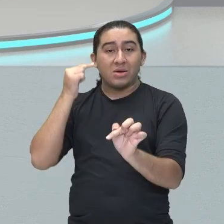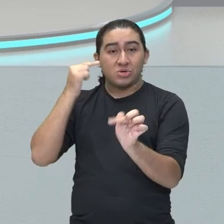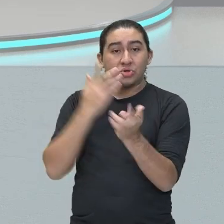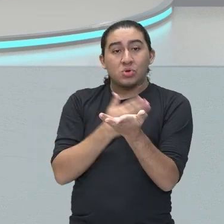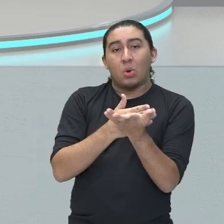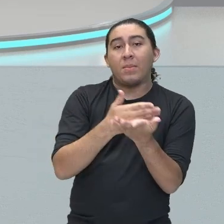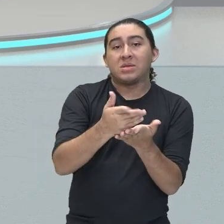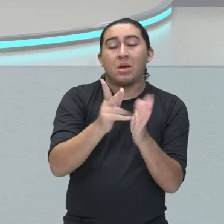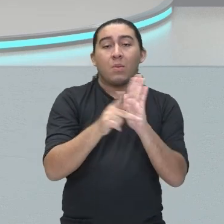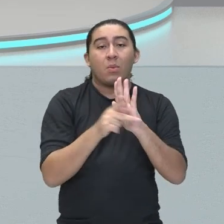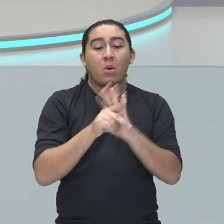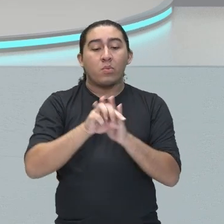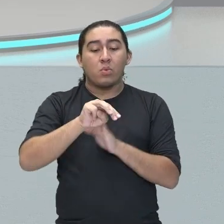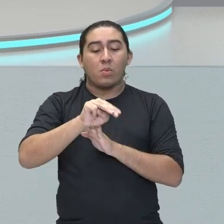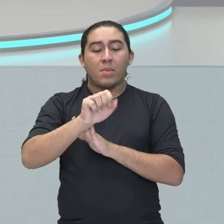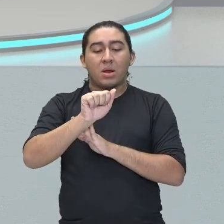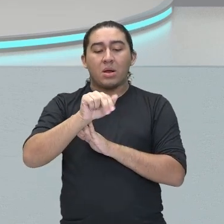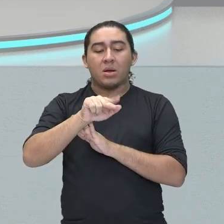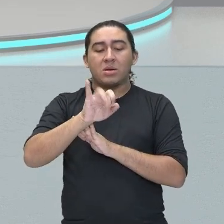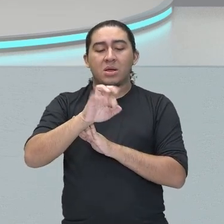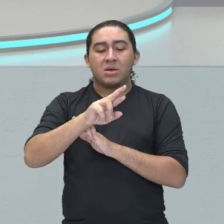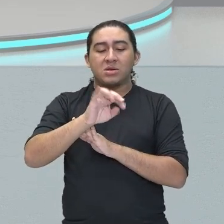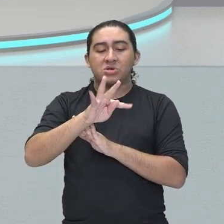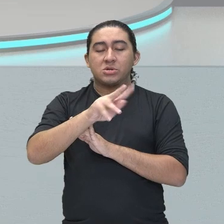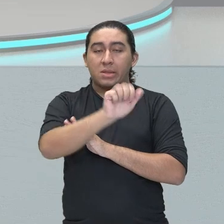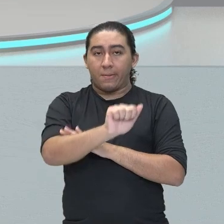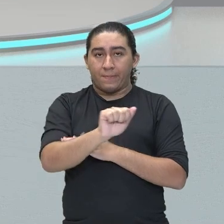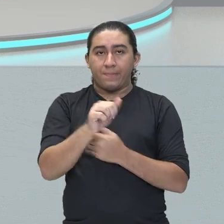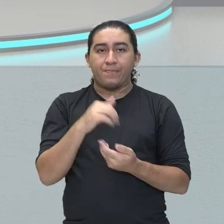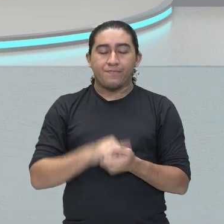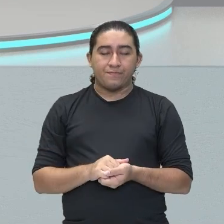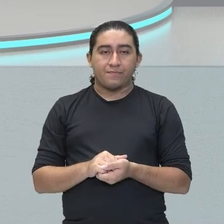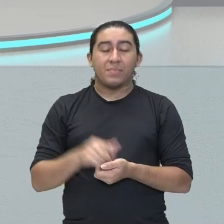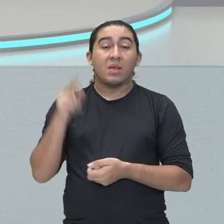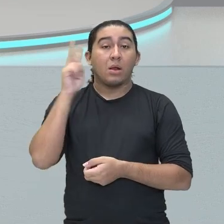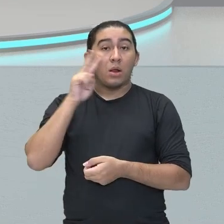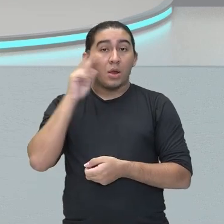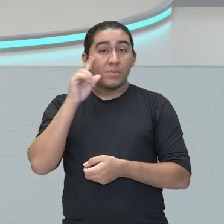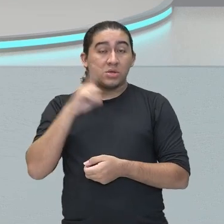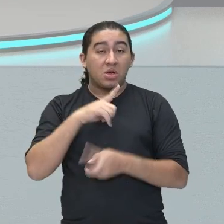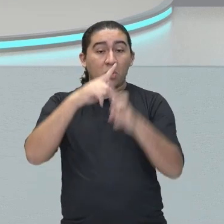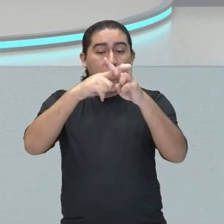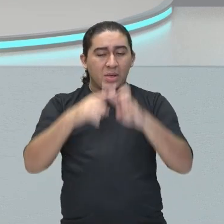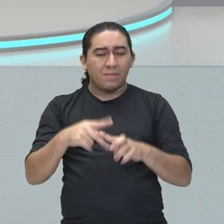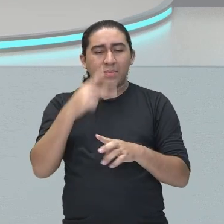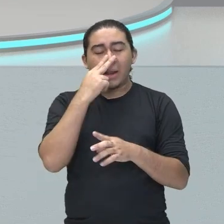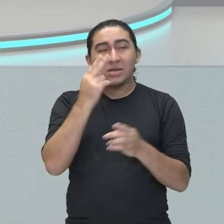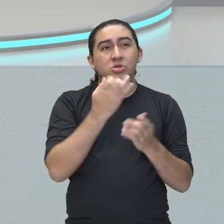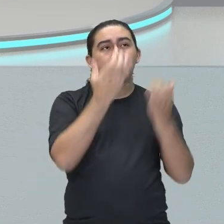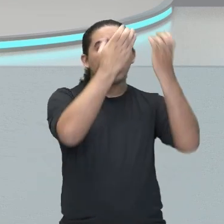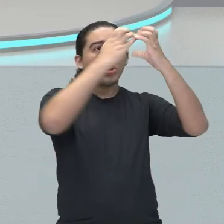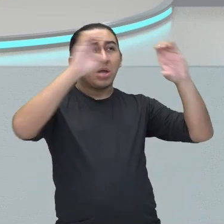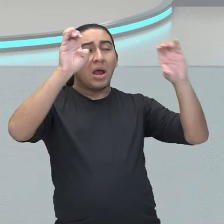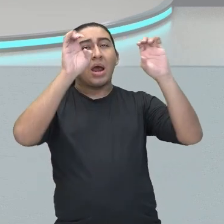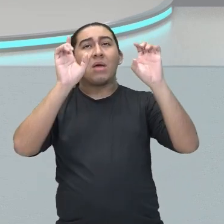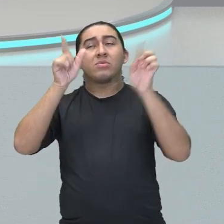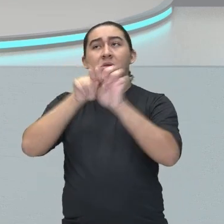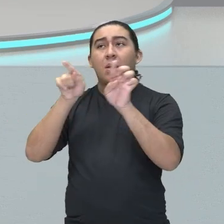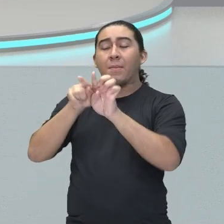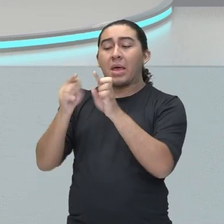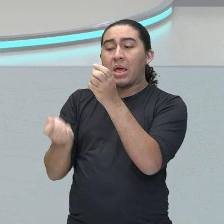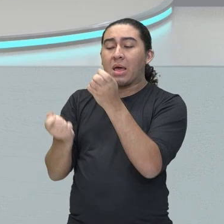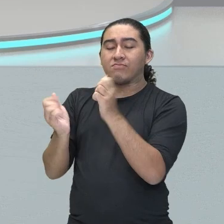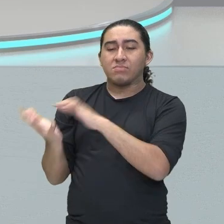movimento maneirista. Então, lembra que eu disse que o conflito entre o céu e a terra, o conflito entre o bem e